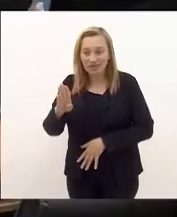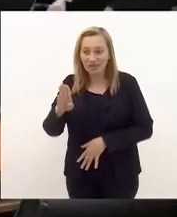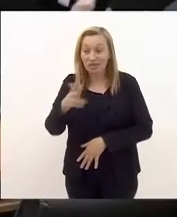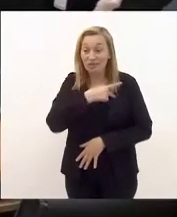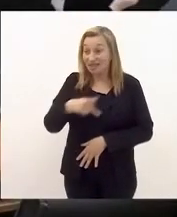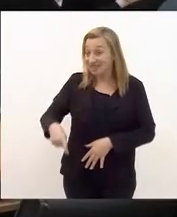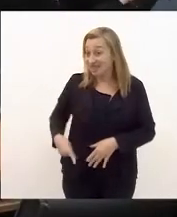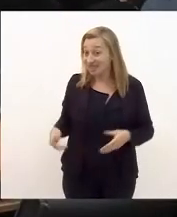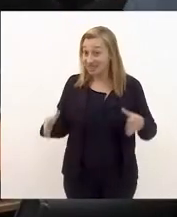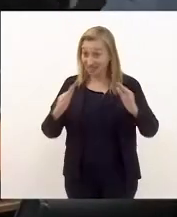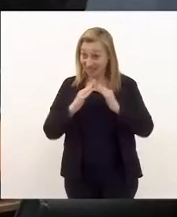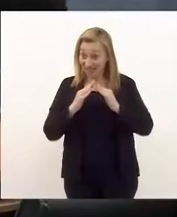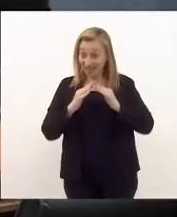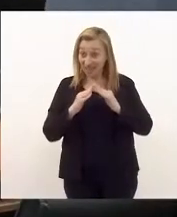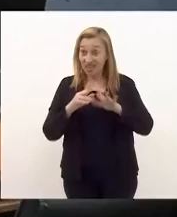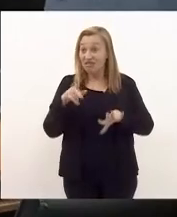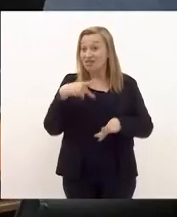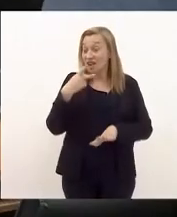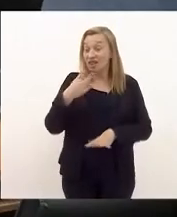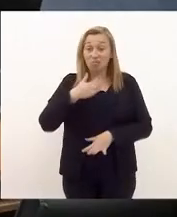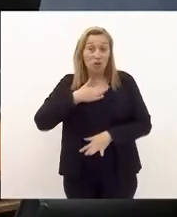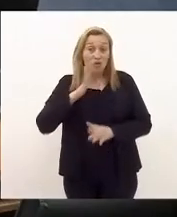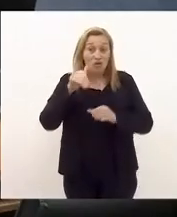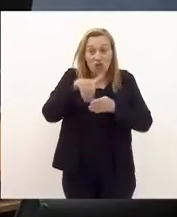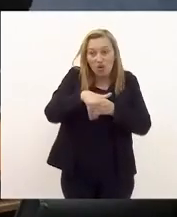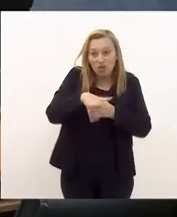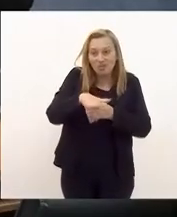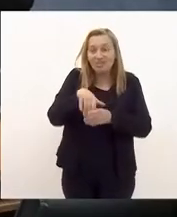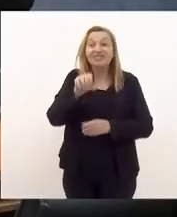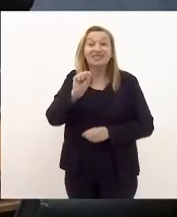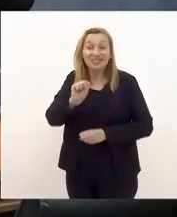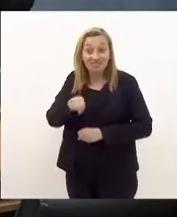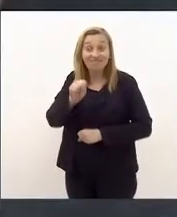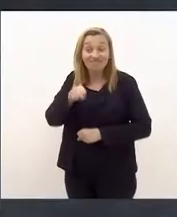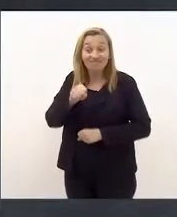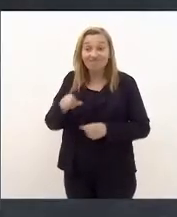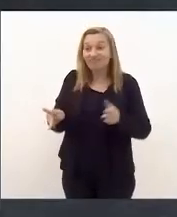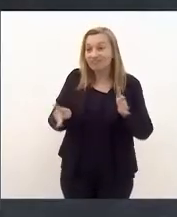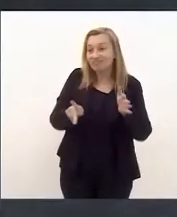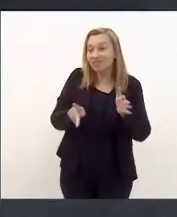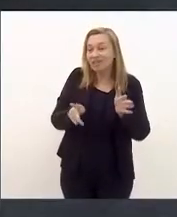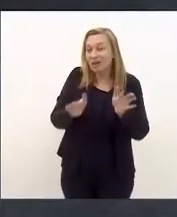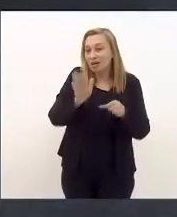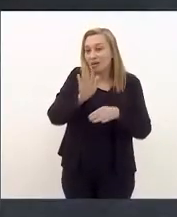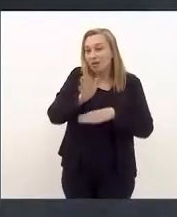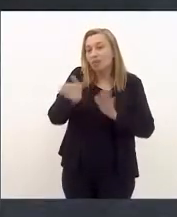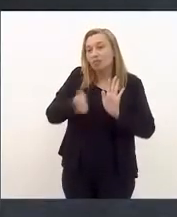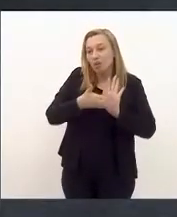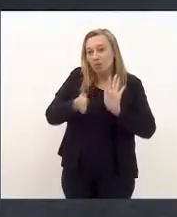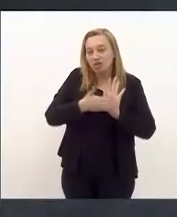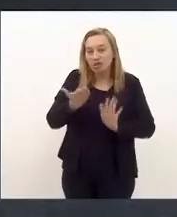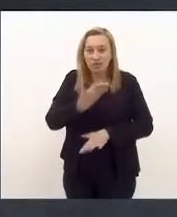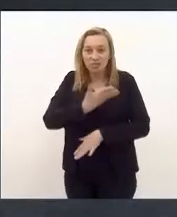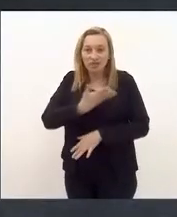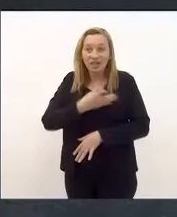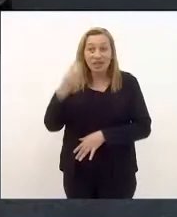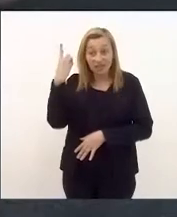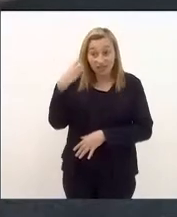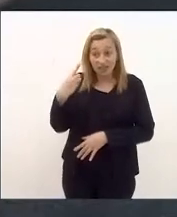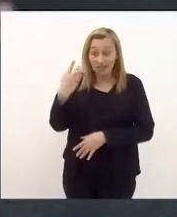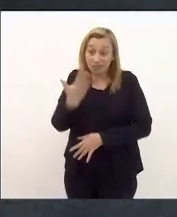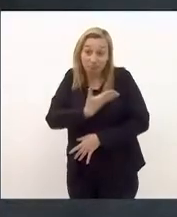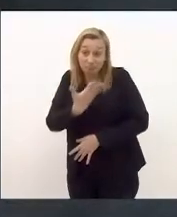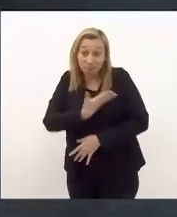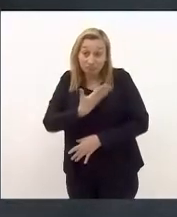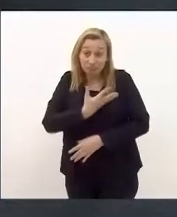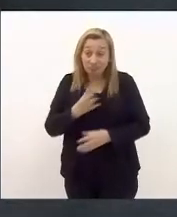sessão, declarando o meu voto favorável à proposta da minha querida companheira Dani Monteiro. Somos colegas na